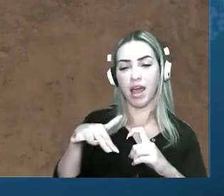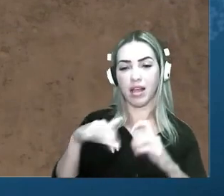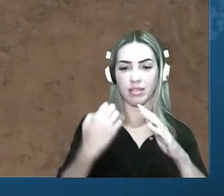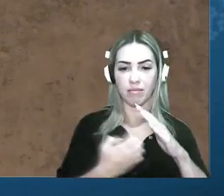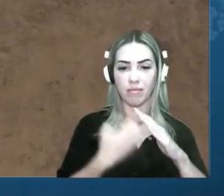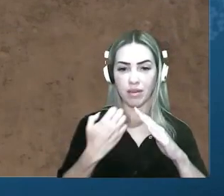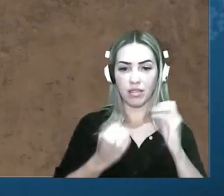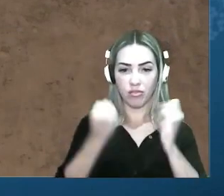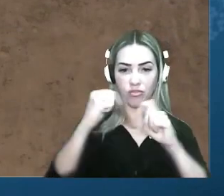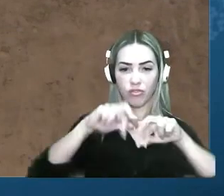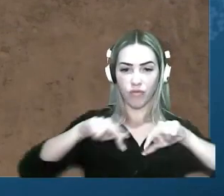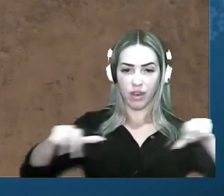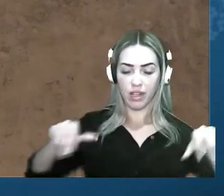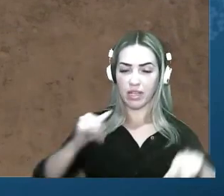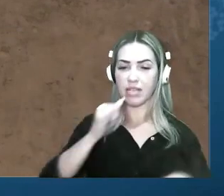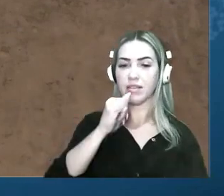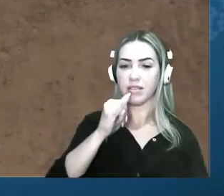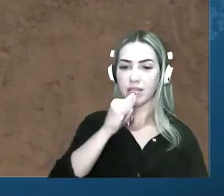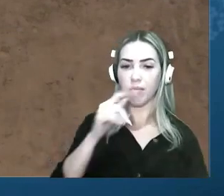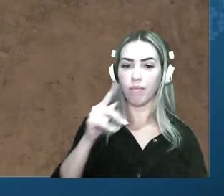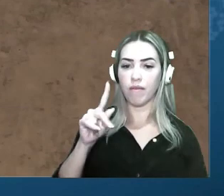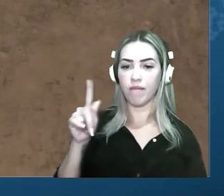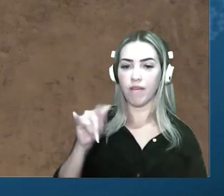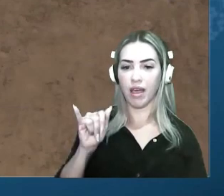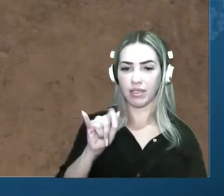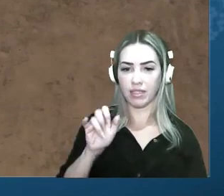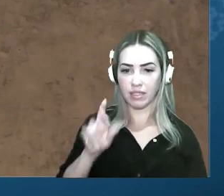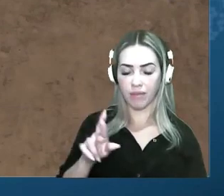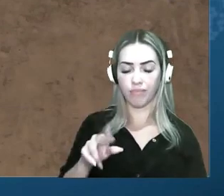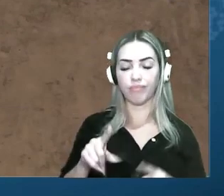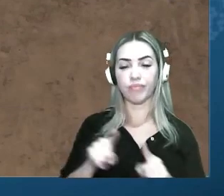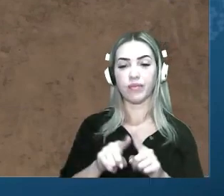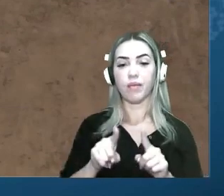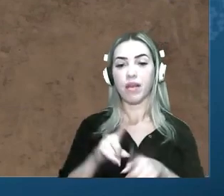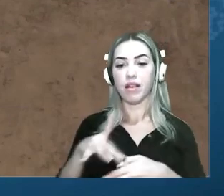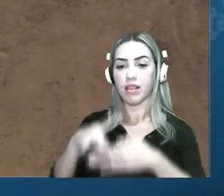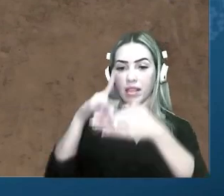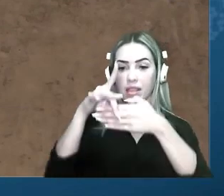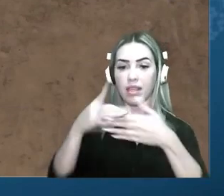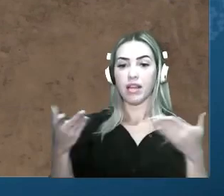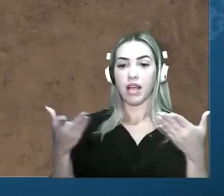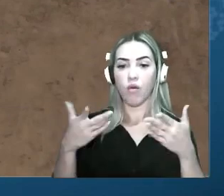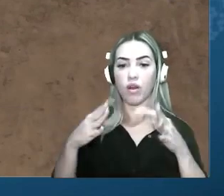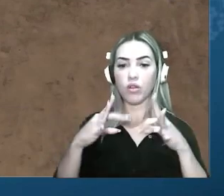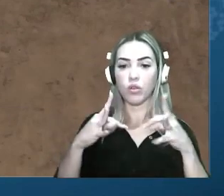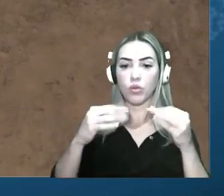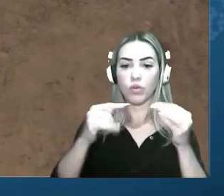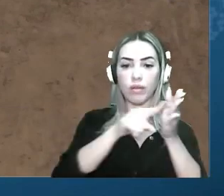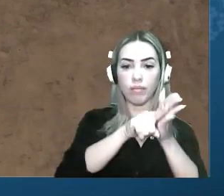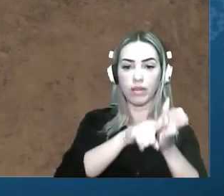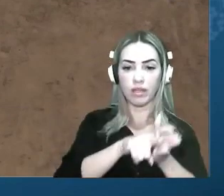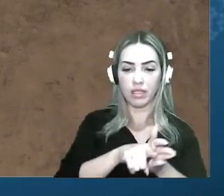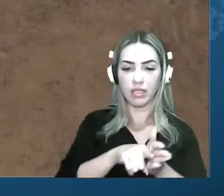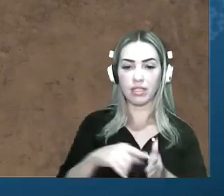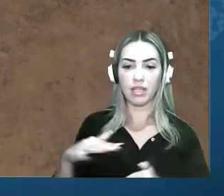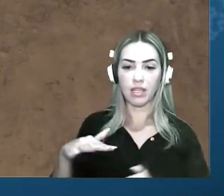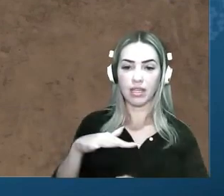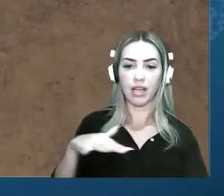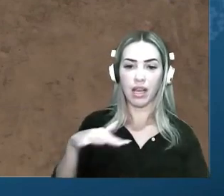a Pfizer e a Novartis, atualmente liderando todas as pesquisas clínicas em andamento no